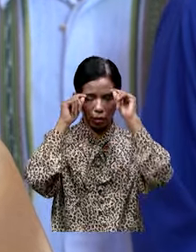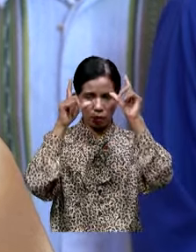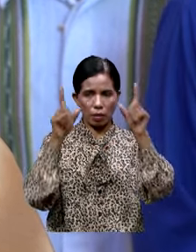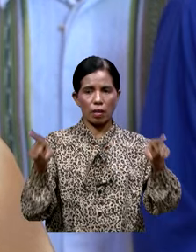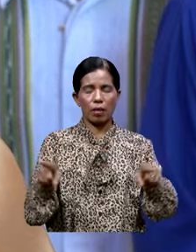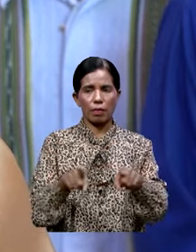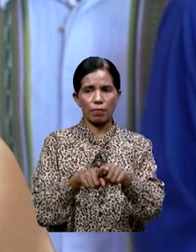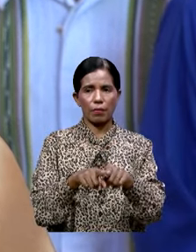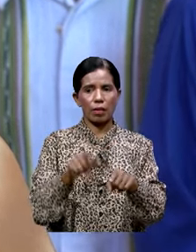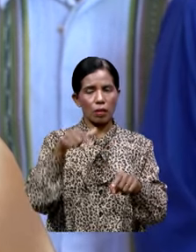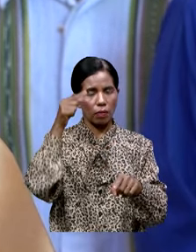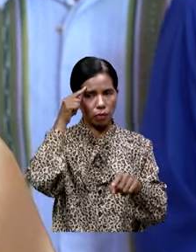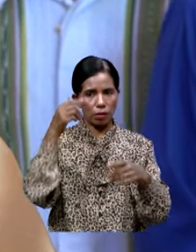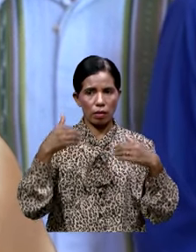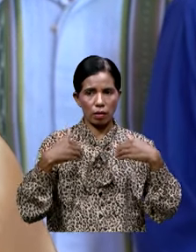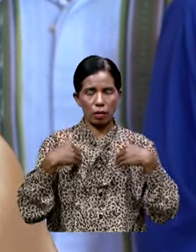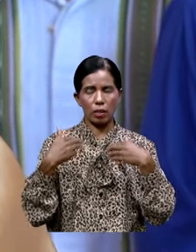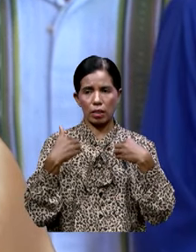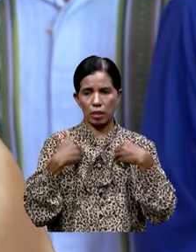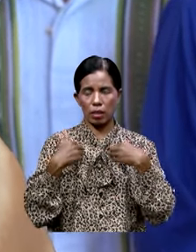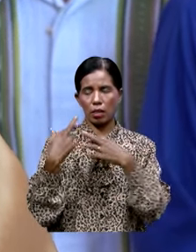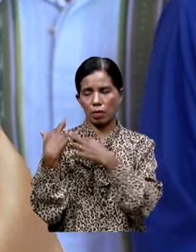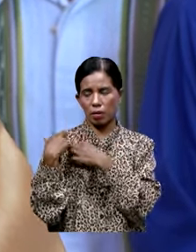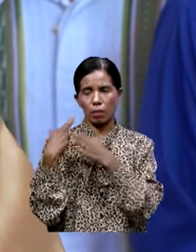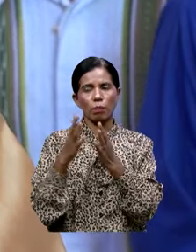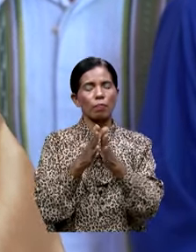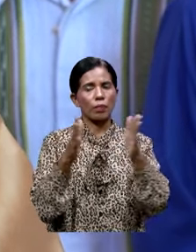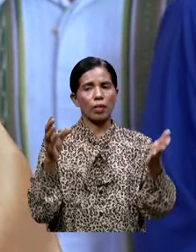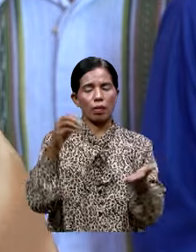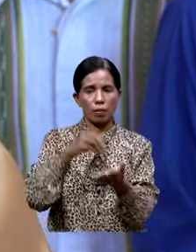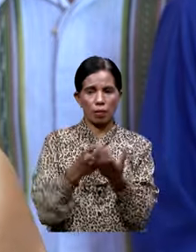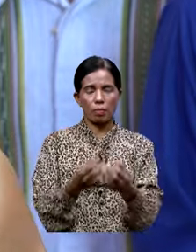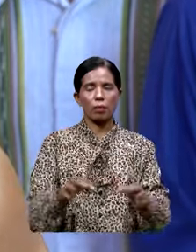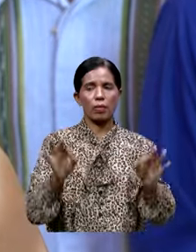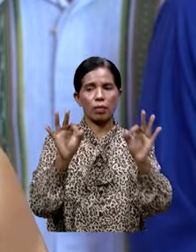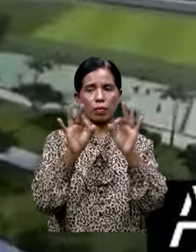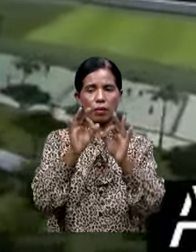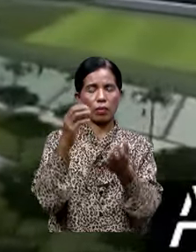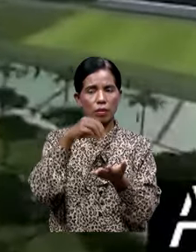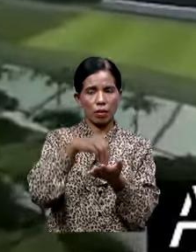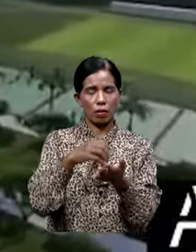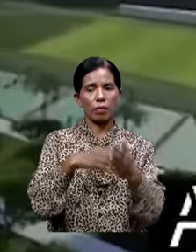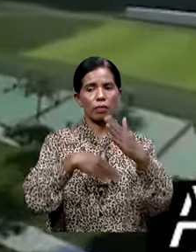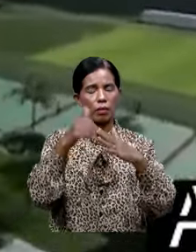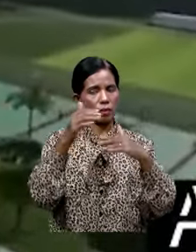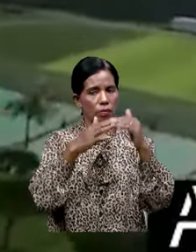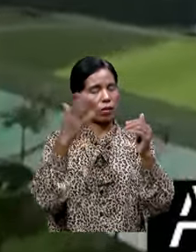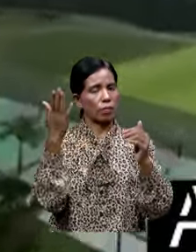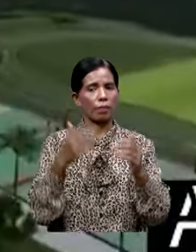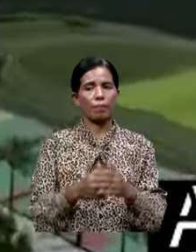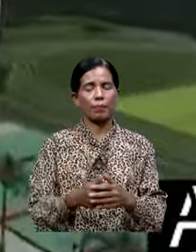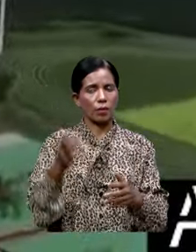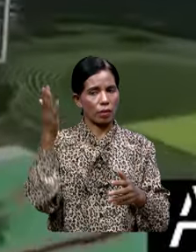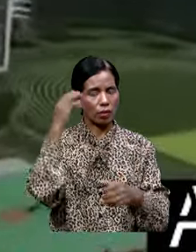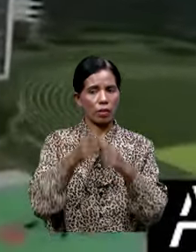dará um governo que é responsável de Aslio, a tua tal prioridade é investimento em infraestrutura. Antes de